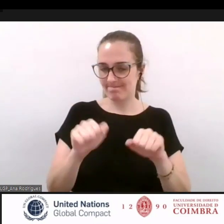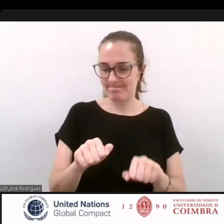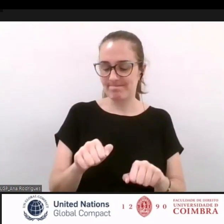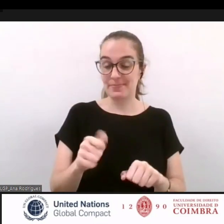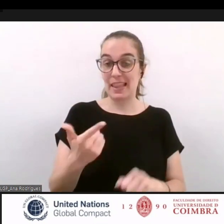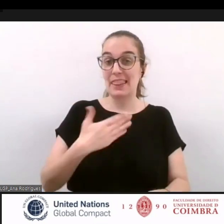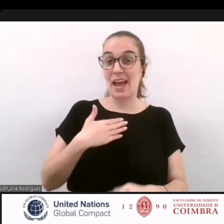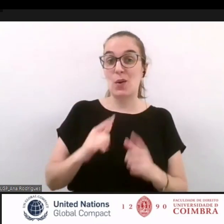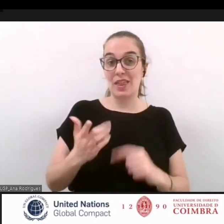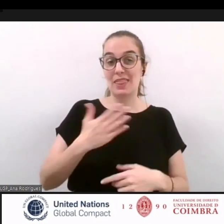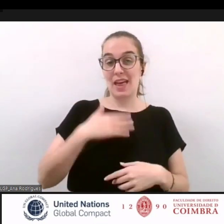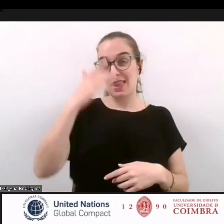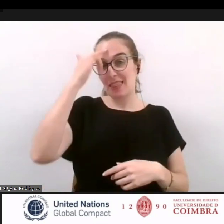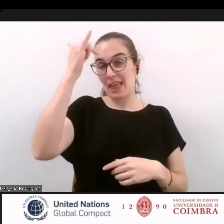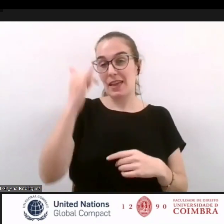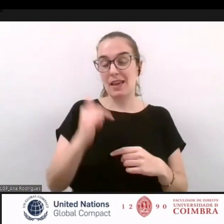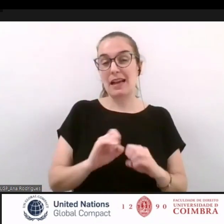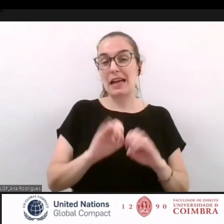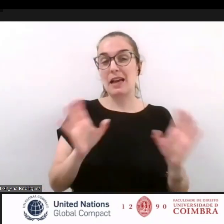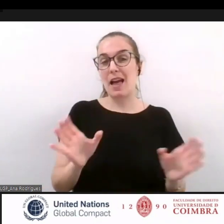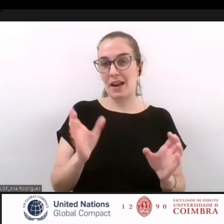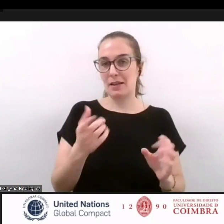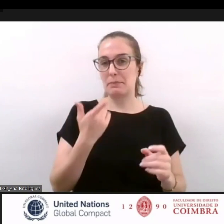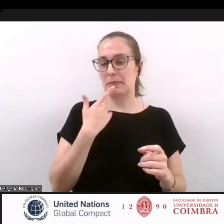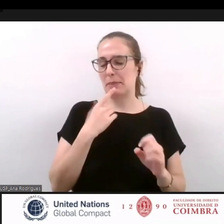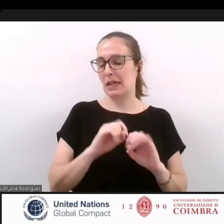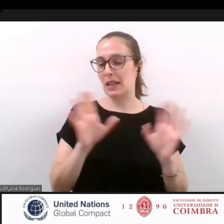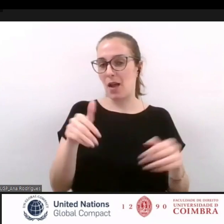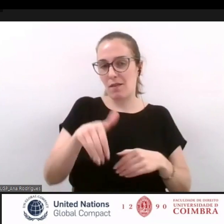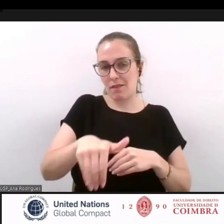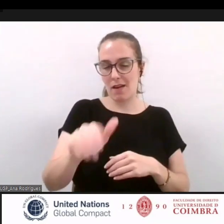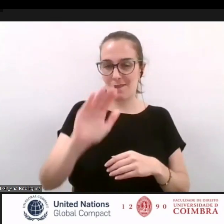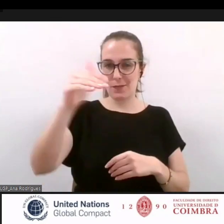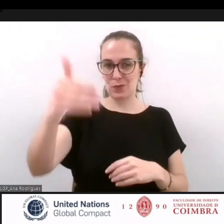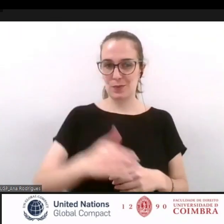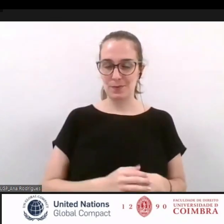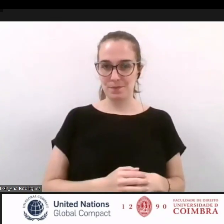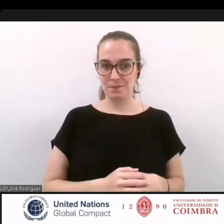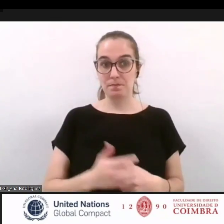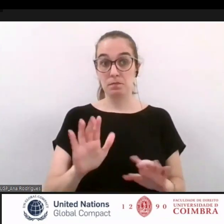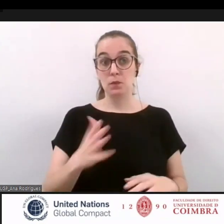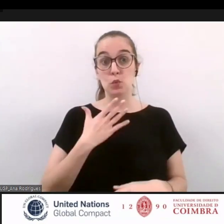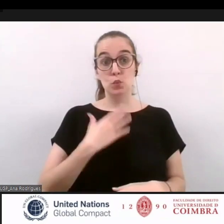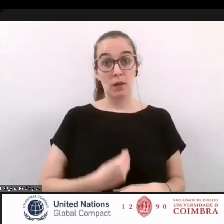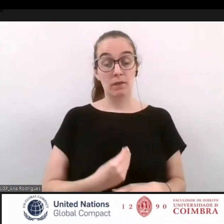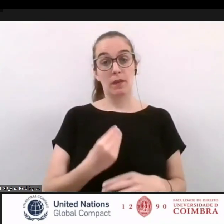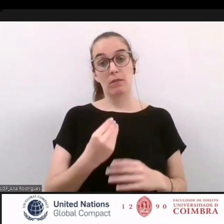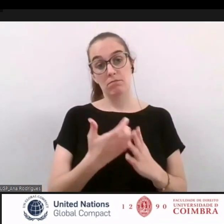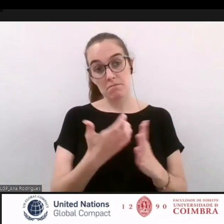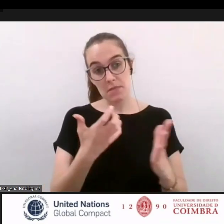dá uma ideia bem fiel do que temos pela frente. Nós gostávamos de insistir nesta ideia de